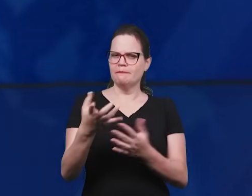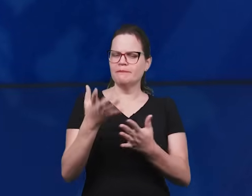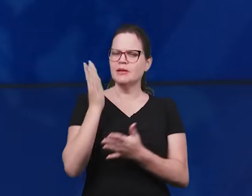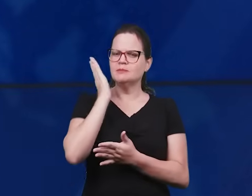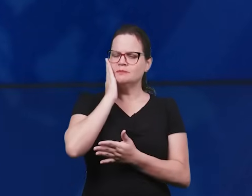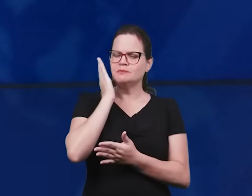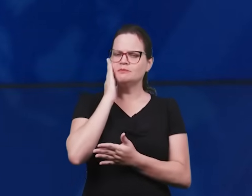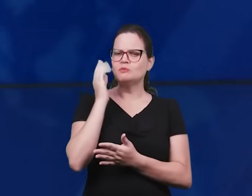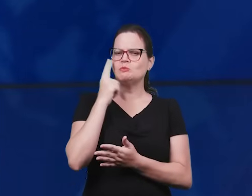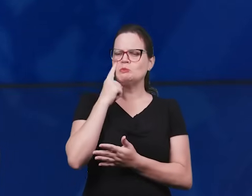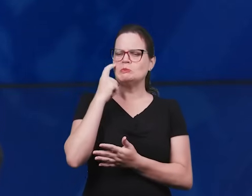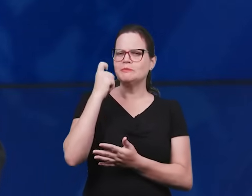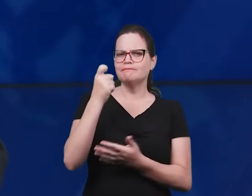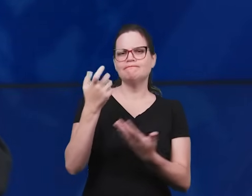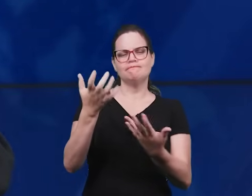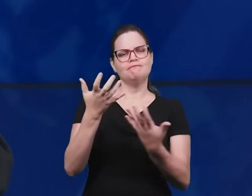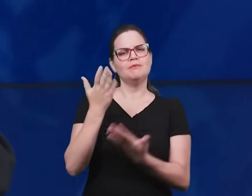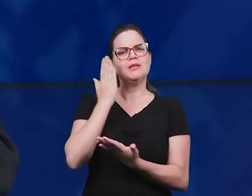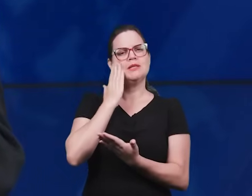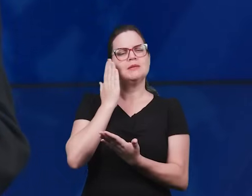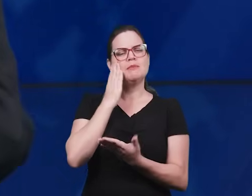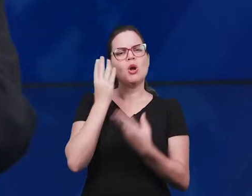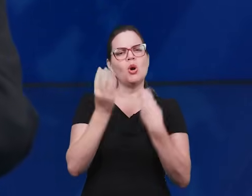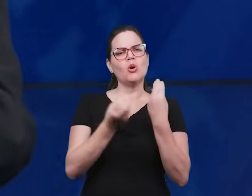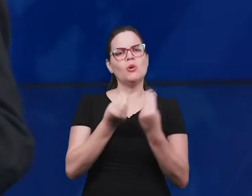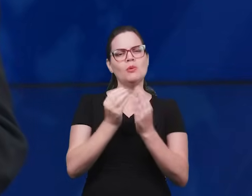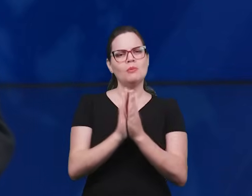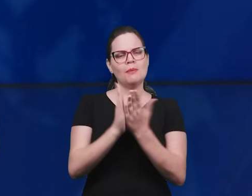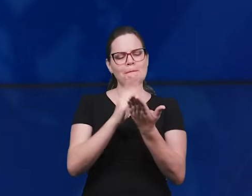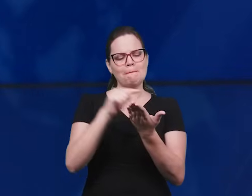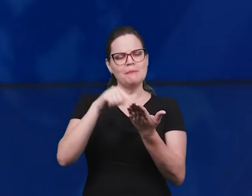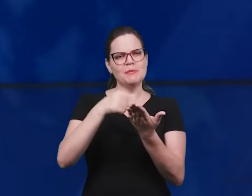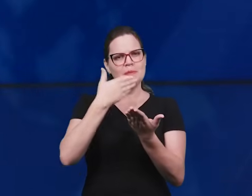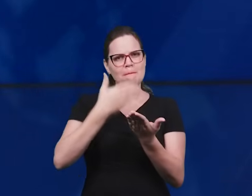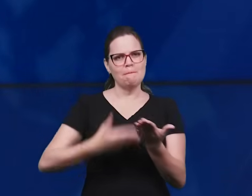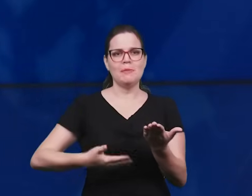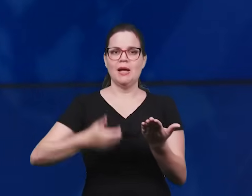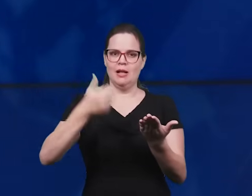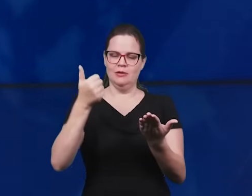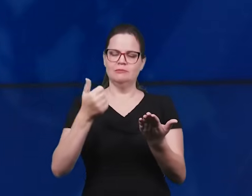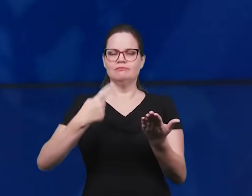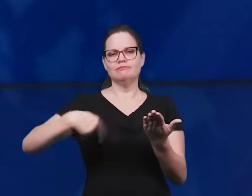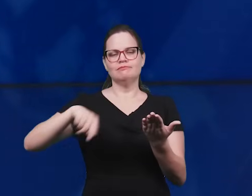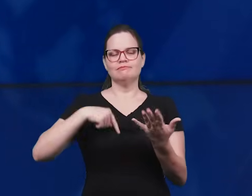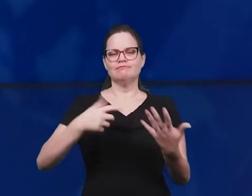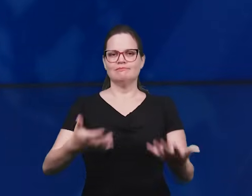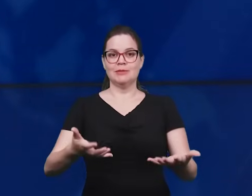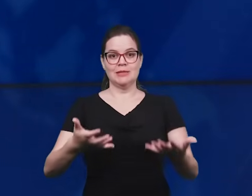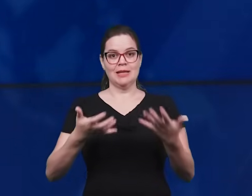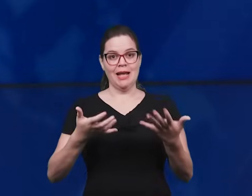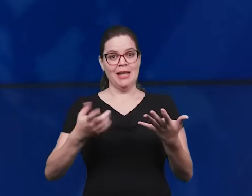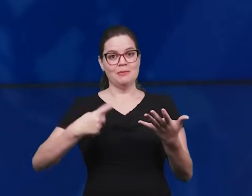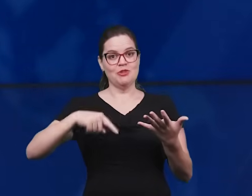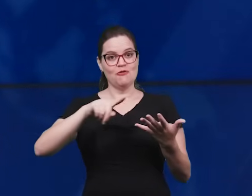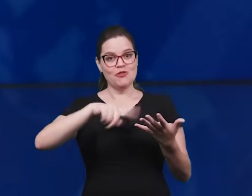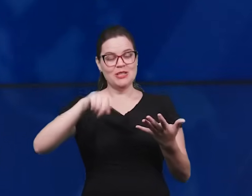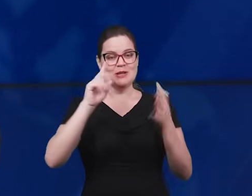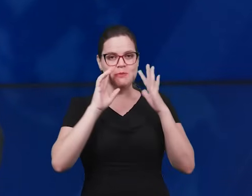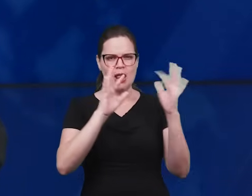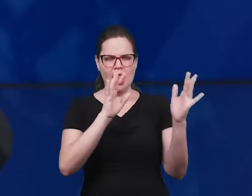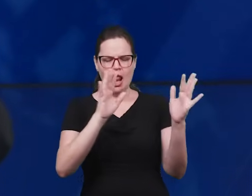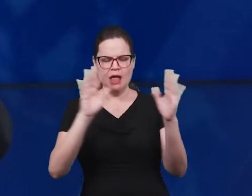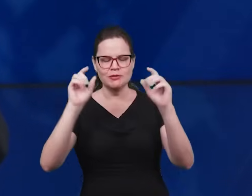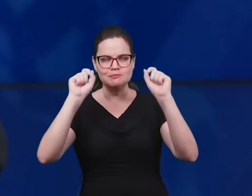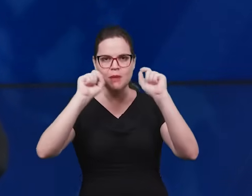conhecer melhor as coisas de Deus e da Bíblia, nós gostaríamos muito de que esse estudo bíblico despertasse seu